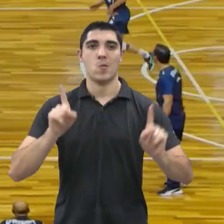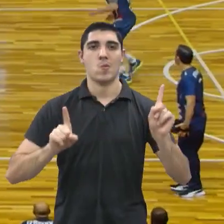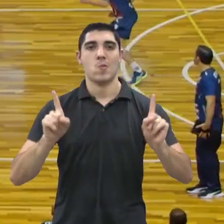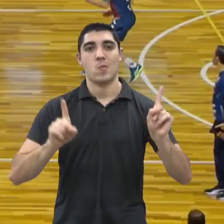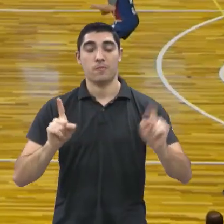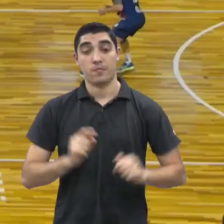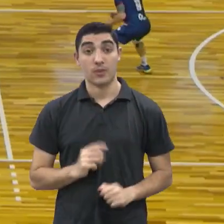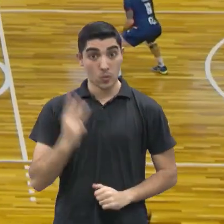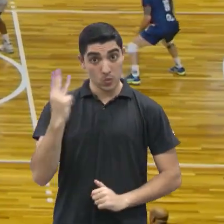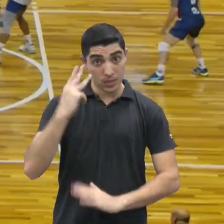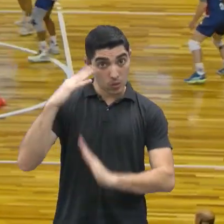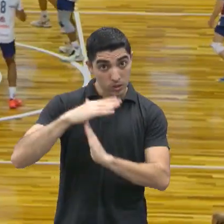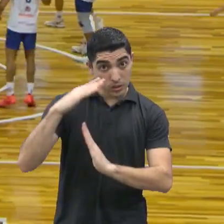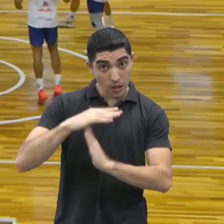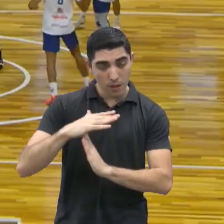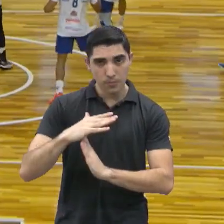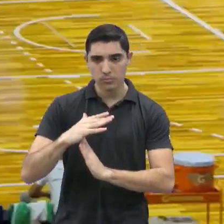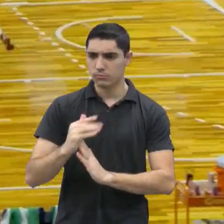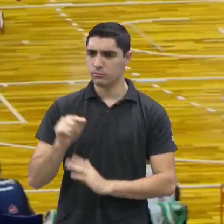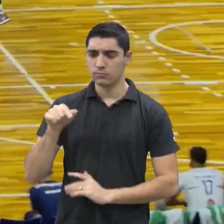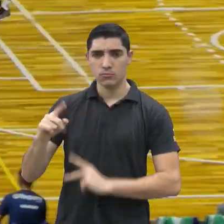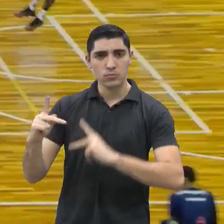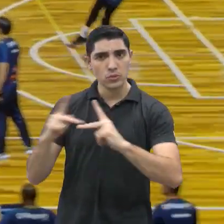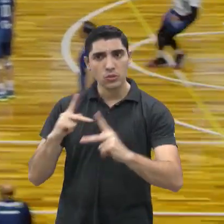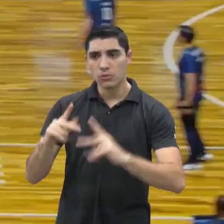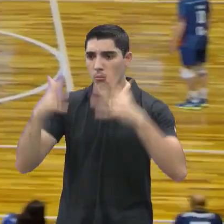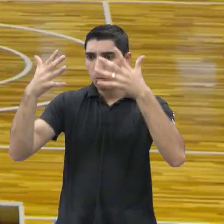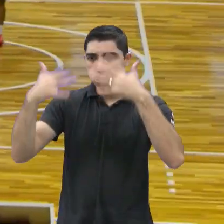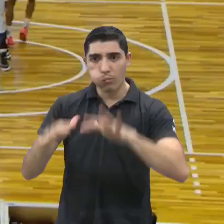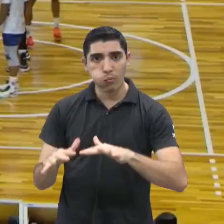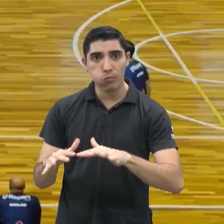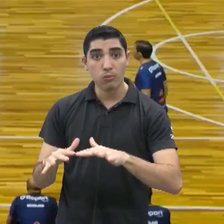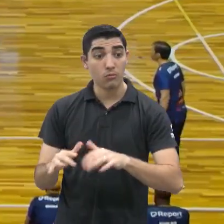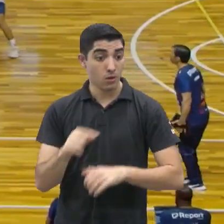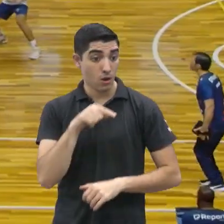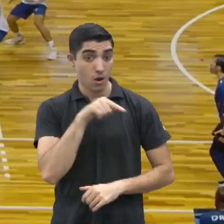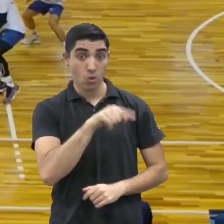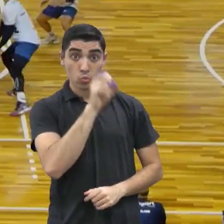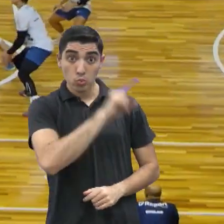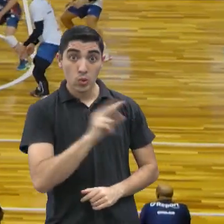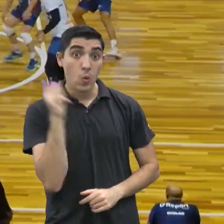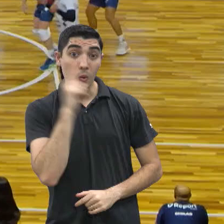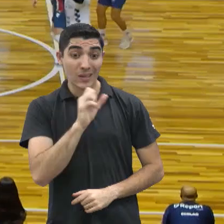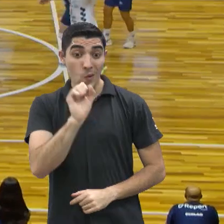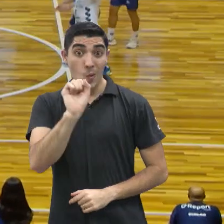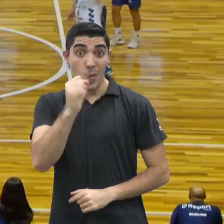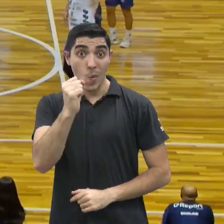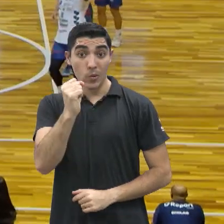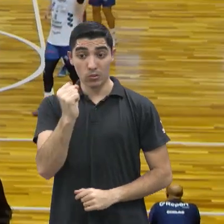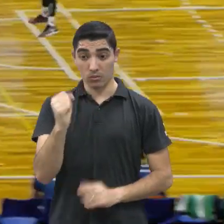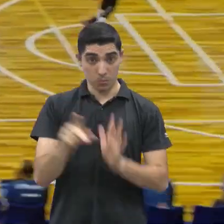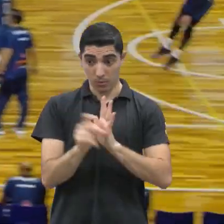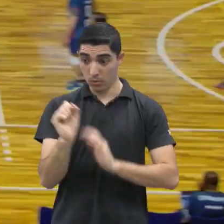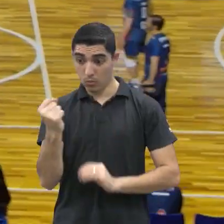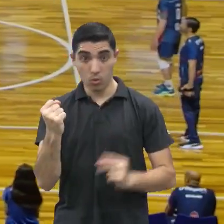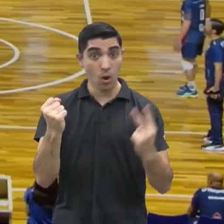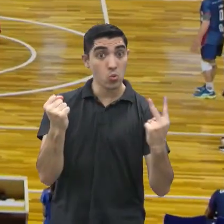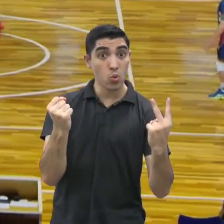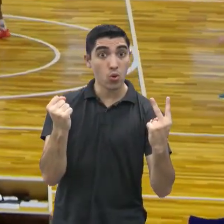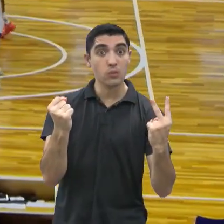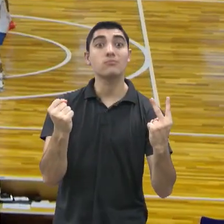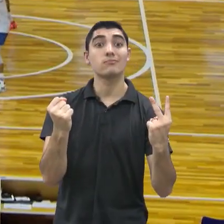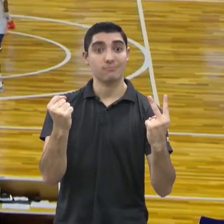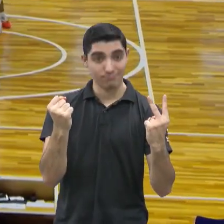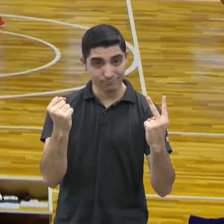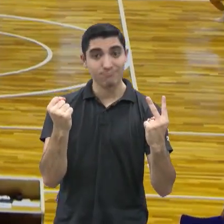terceiro set foi de apagão geral no São José e o Suzano chegou a abrir 8-2 logo no início. Sem conseguir